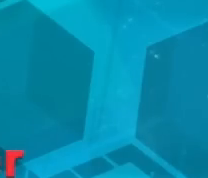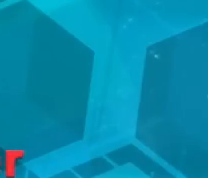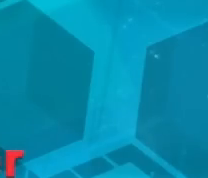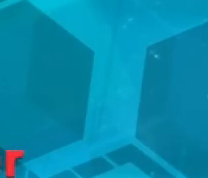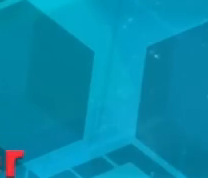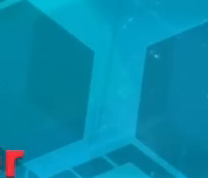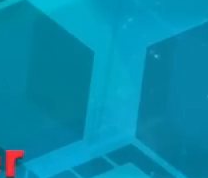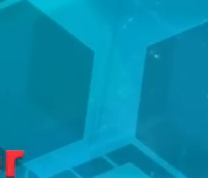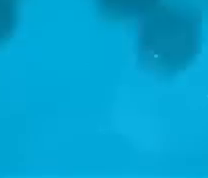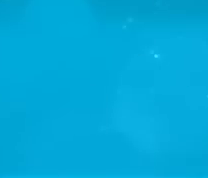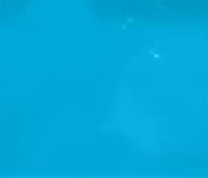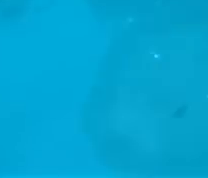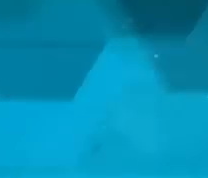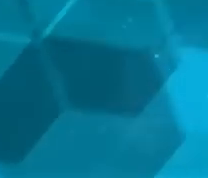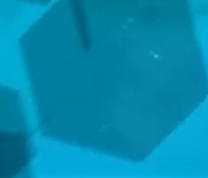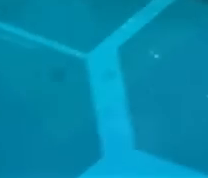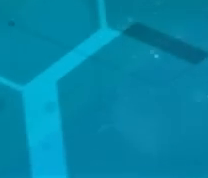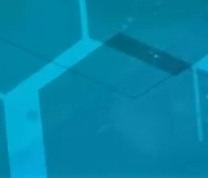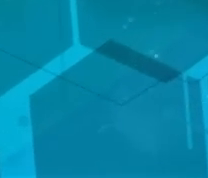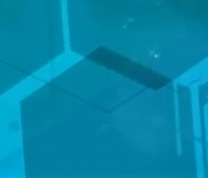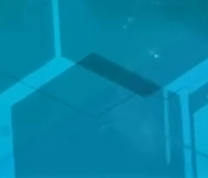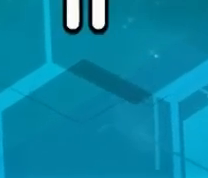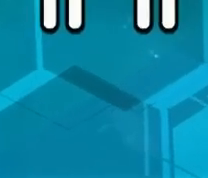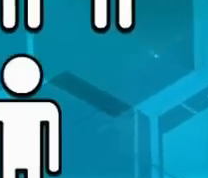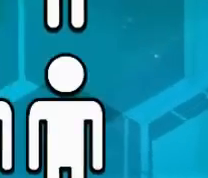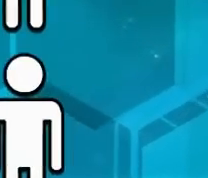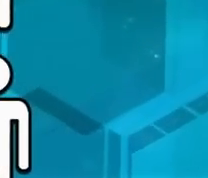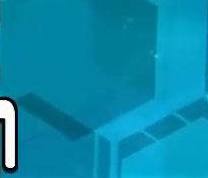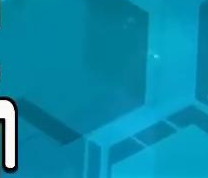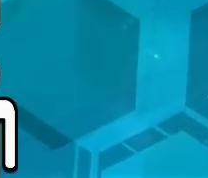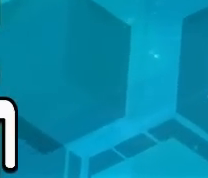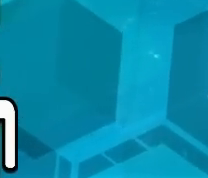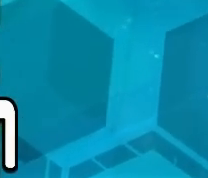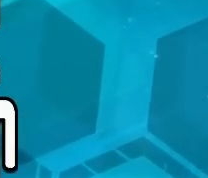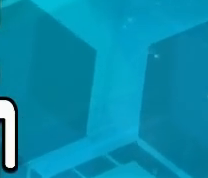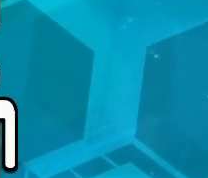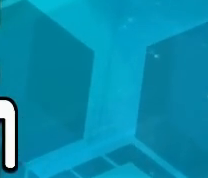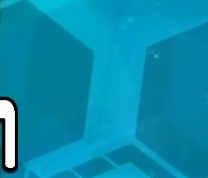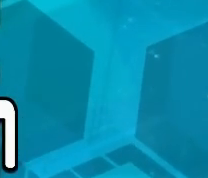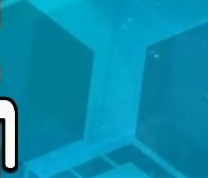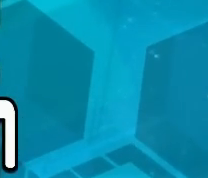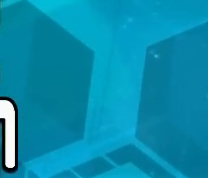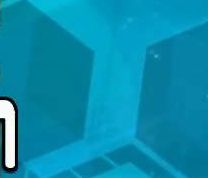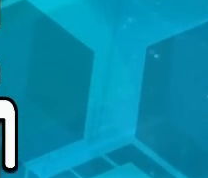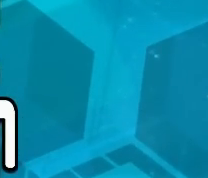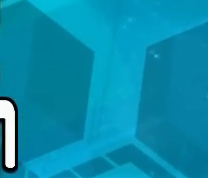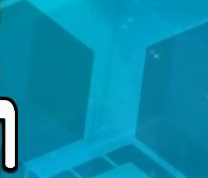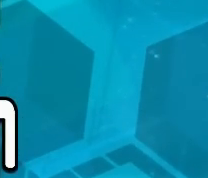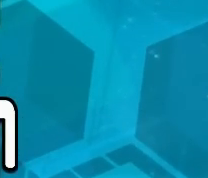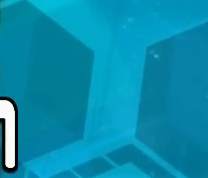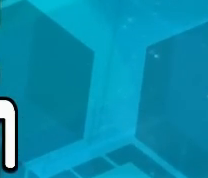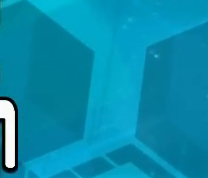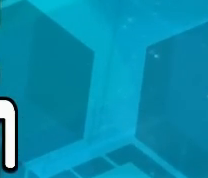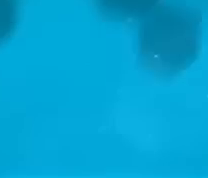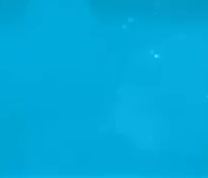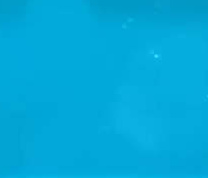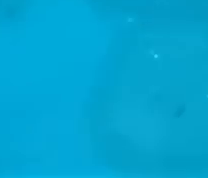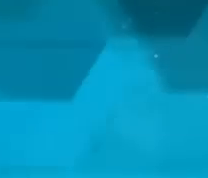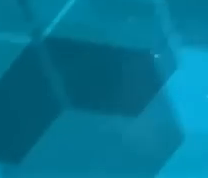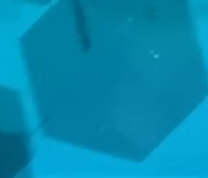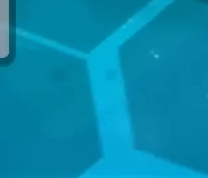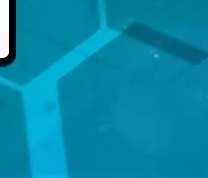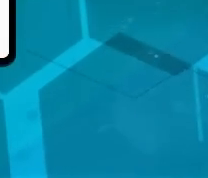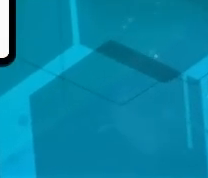para que o ciclo se feche. Os candidatos poderão escolher qualquer oponente disponível para questionar, respeitando a regra.